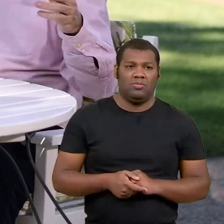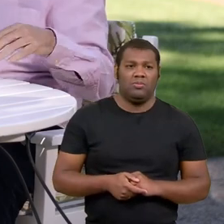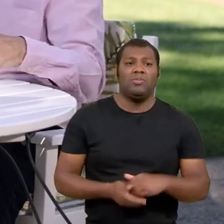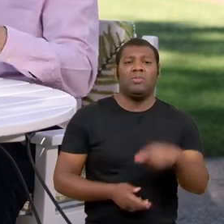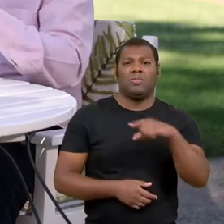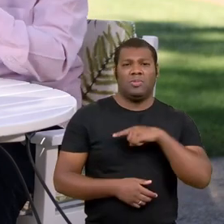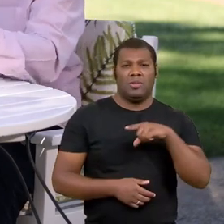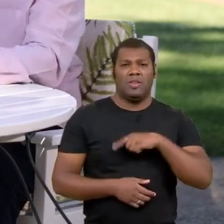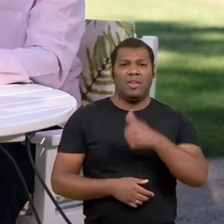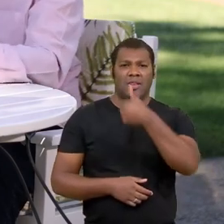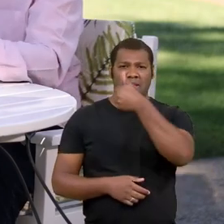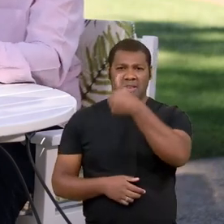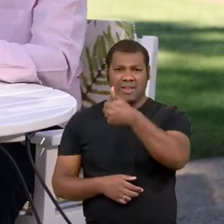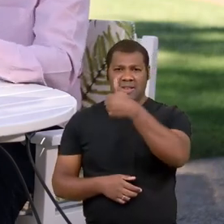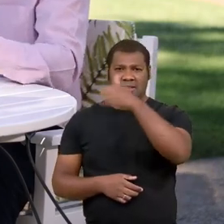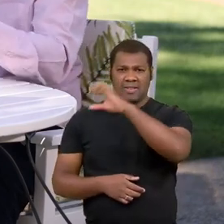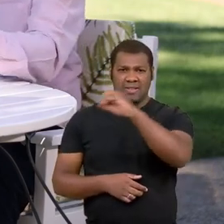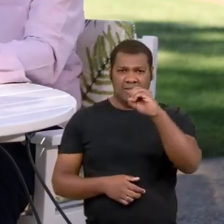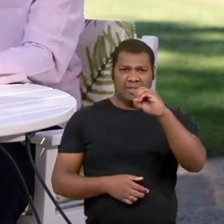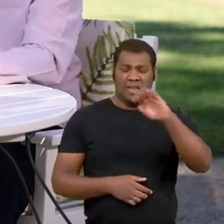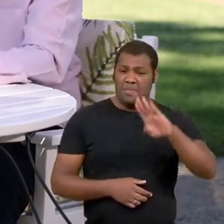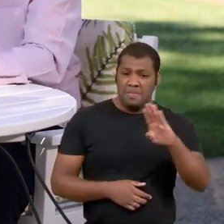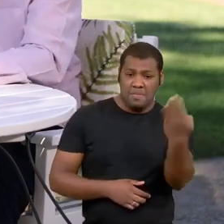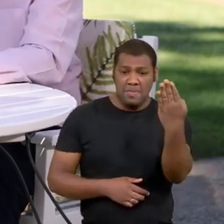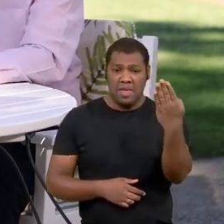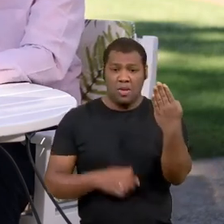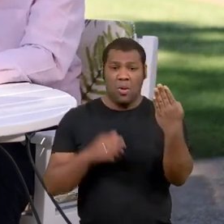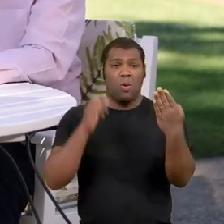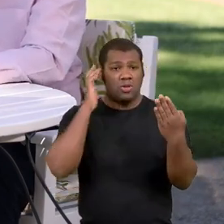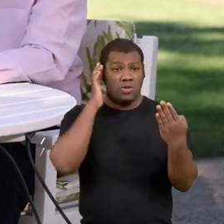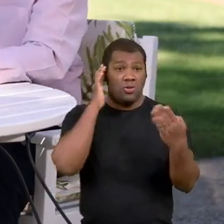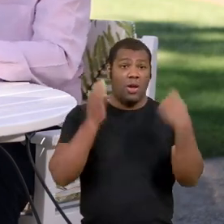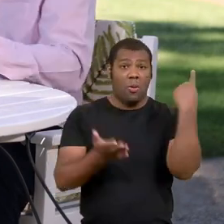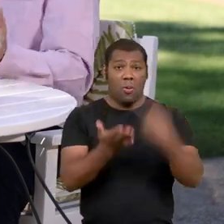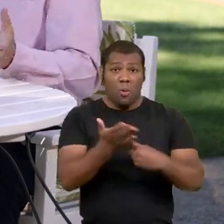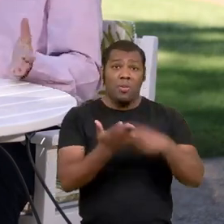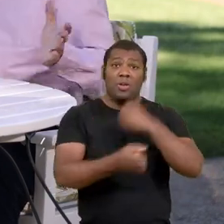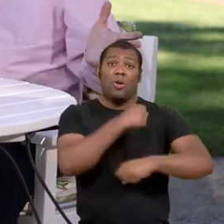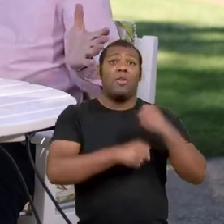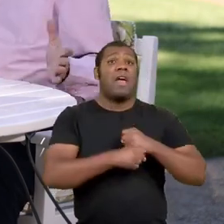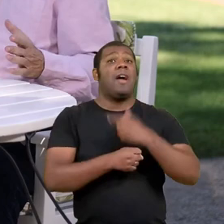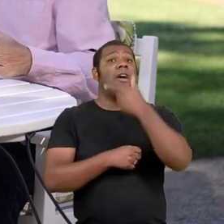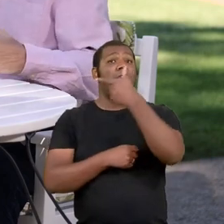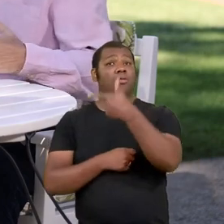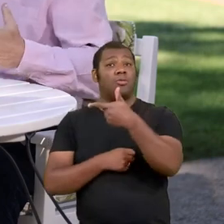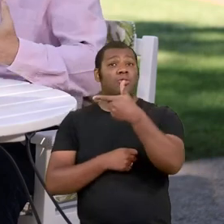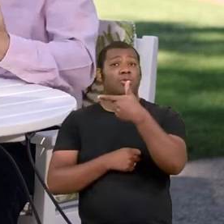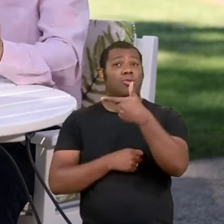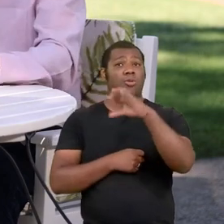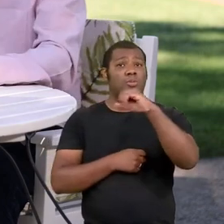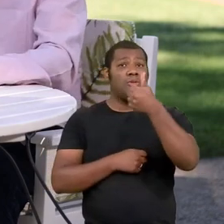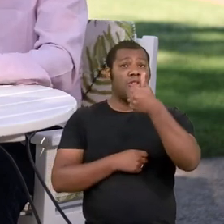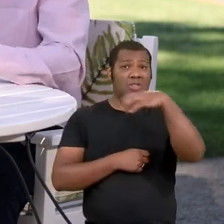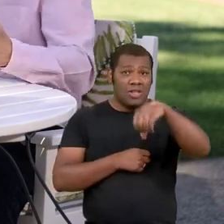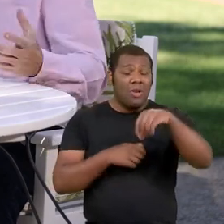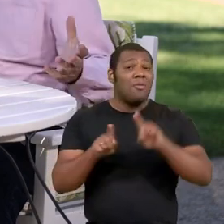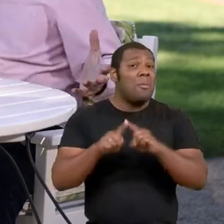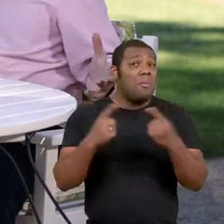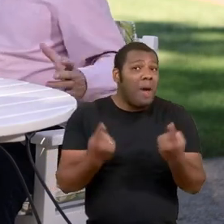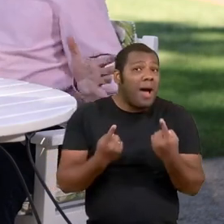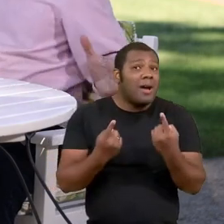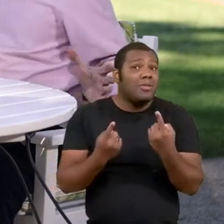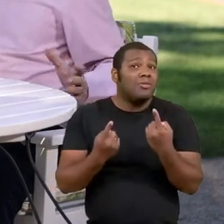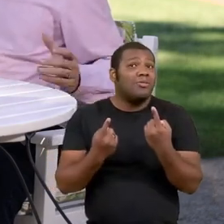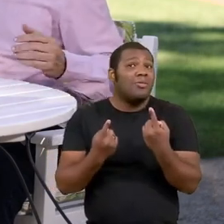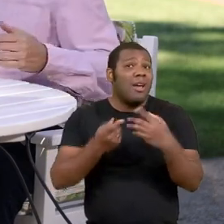prometidos em 2009 que nunca eh eh de fato viraram realidade e Em algum momento o mundo mais rico tem que